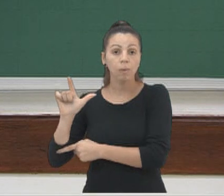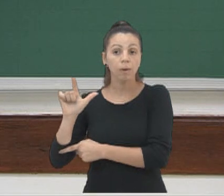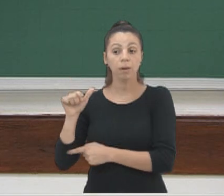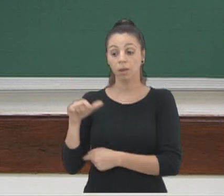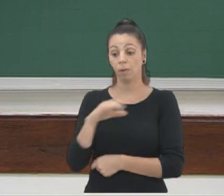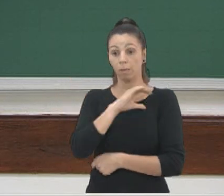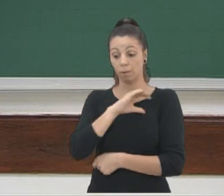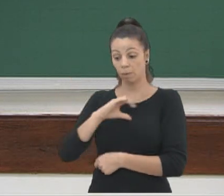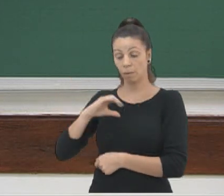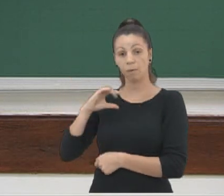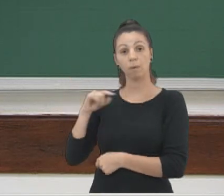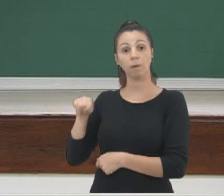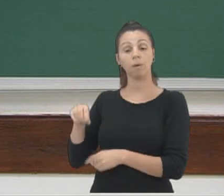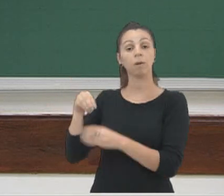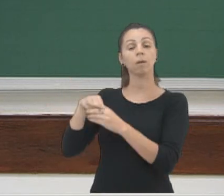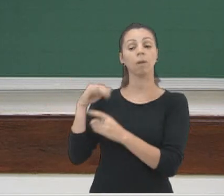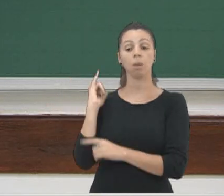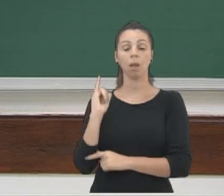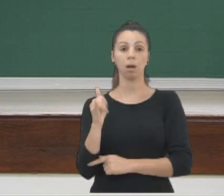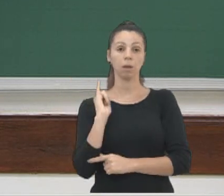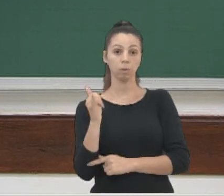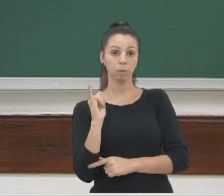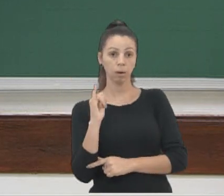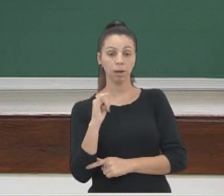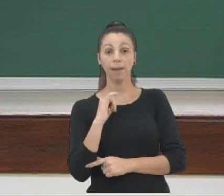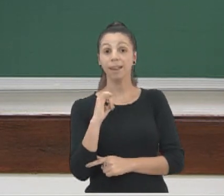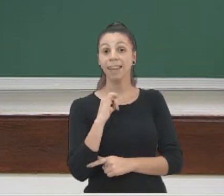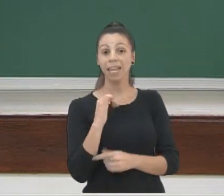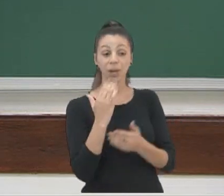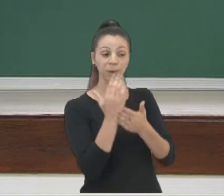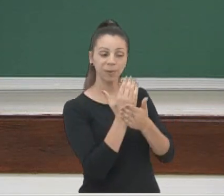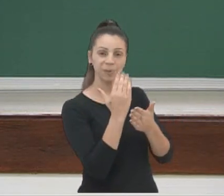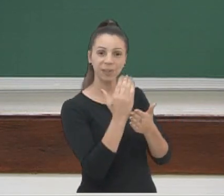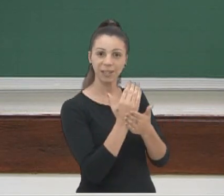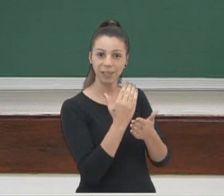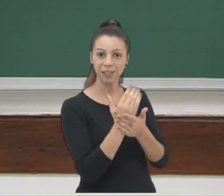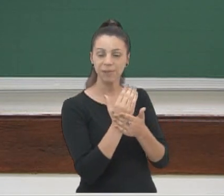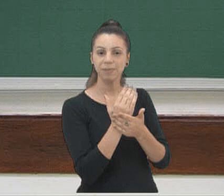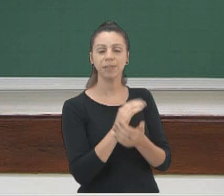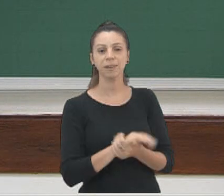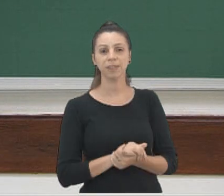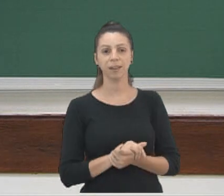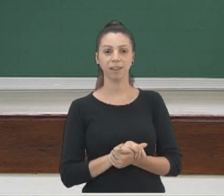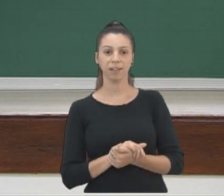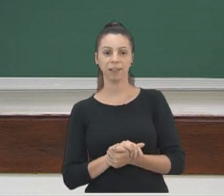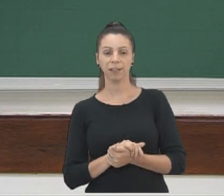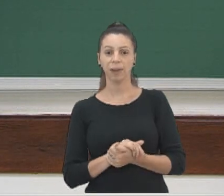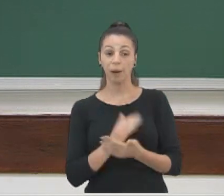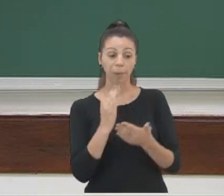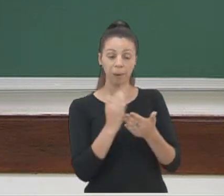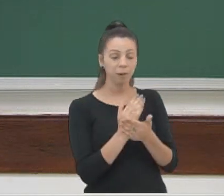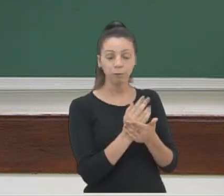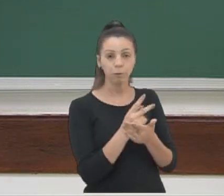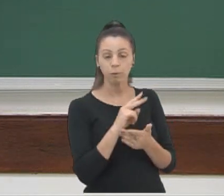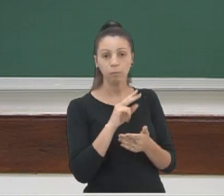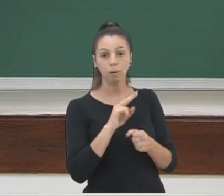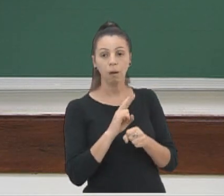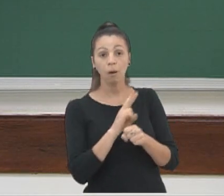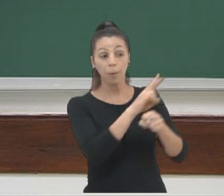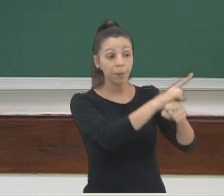dela é o quê? Ela ter este livro, né, por um tempo, um livro que não é dela. Então, nesse sentido,